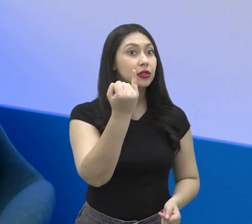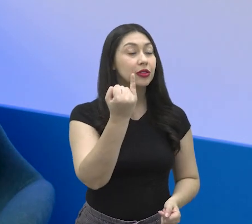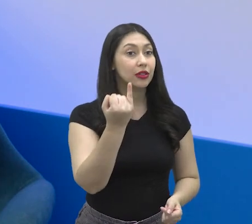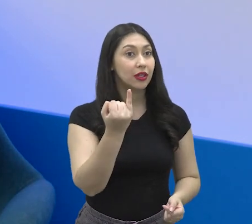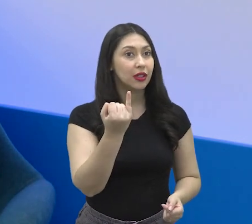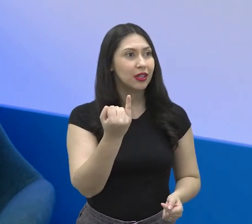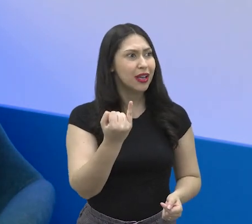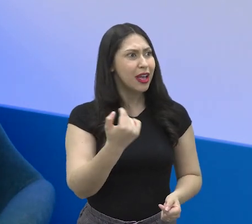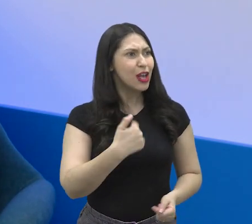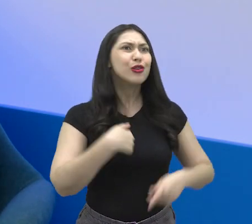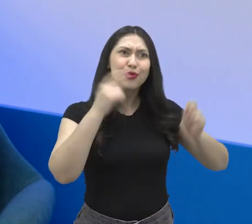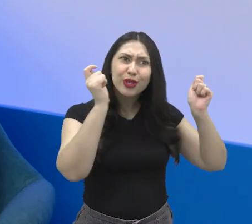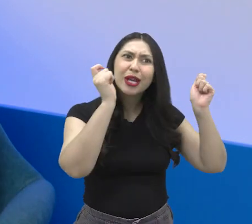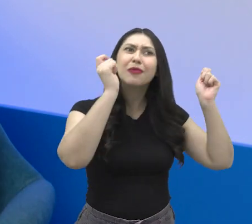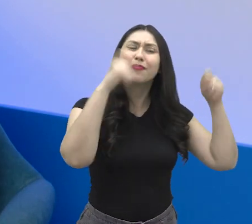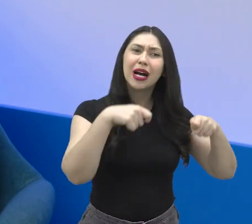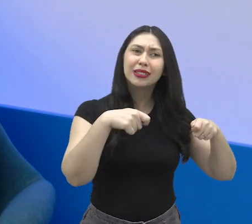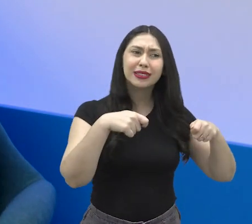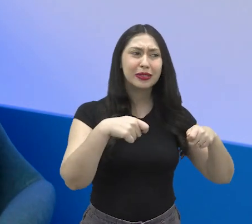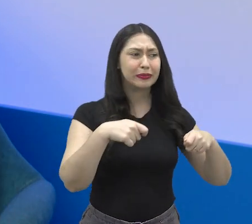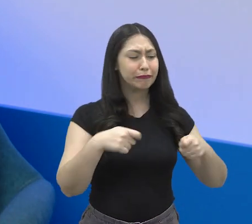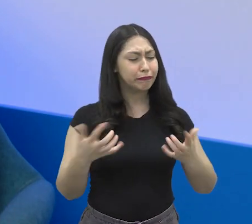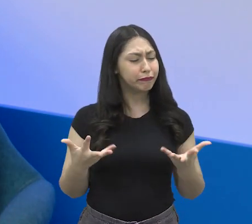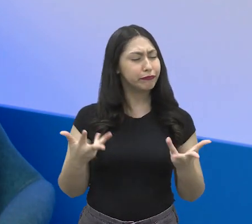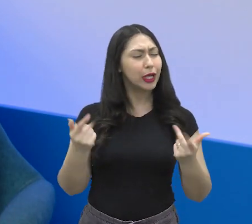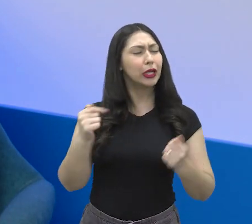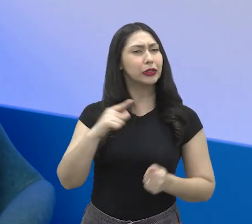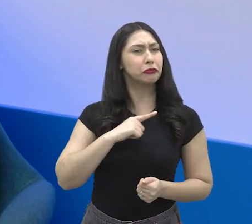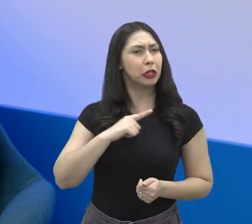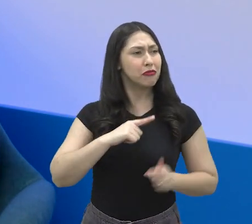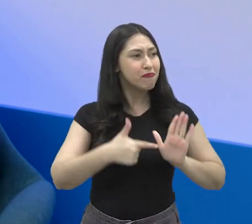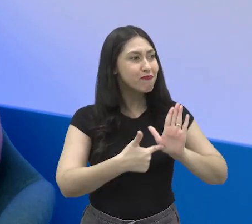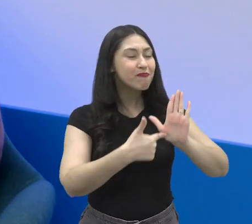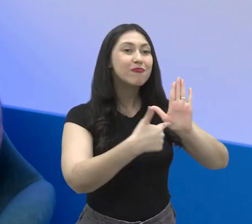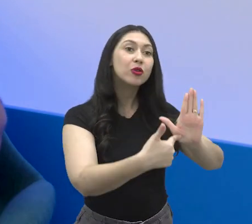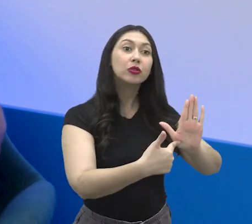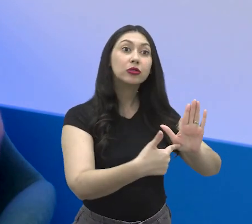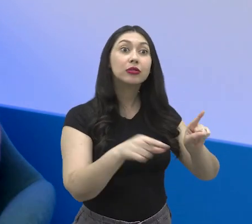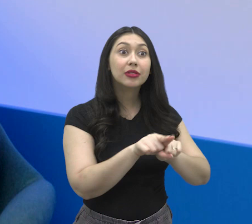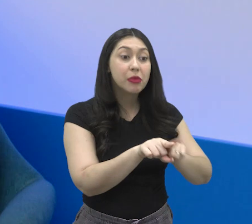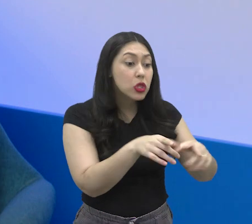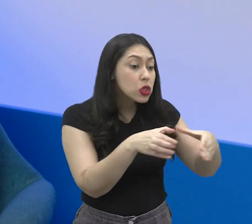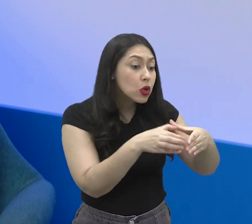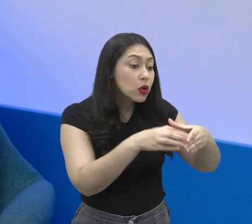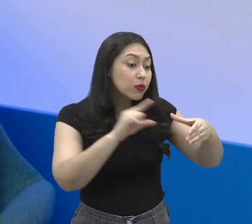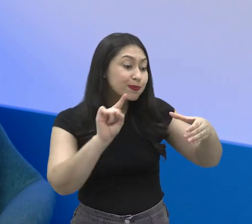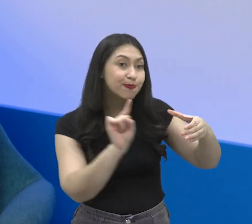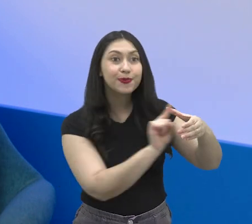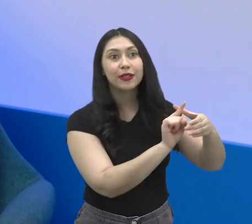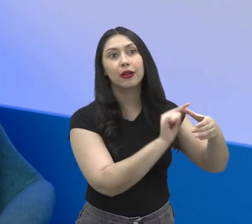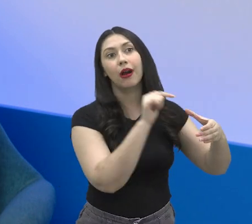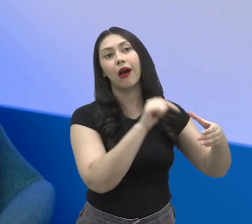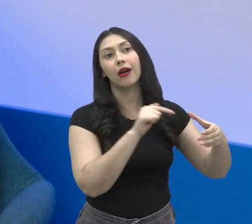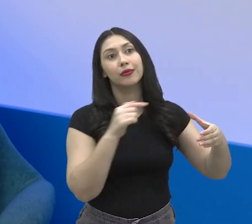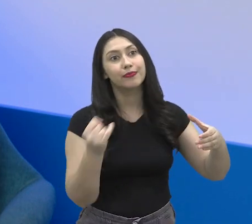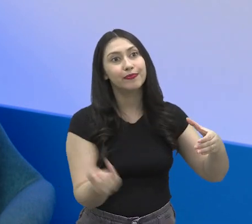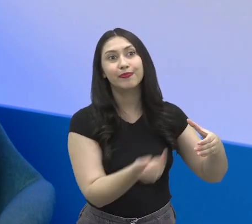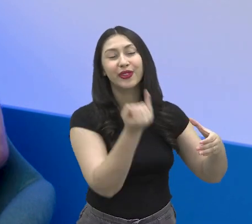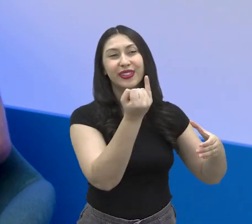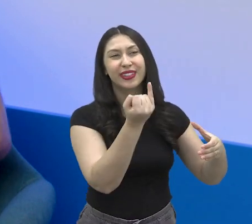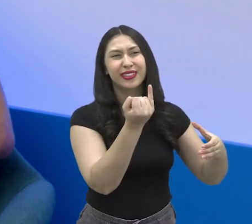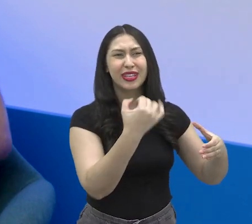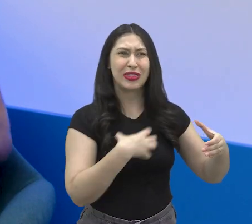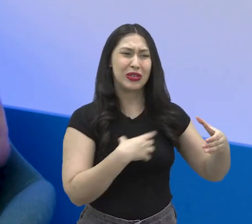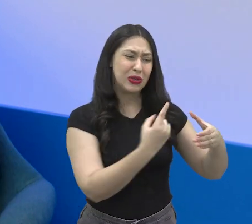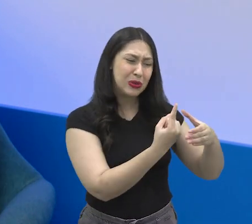Você demonstrar aquilo que você consegue fazer com uma certa habilidade, você fazer parte de um grupo, eu acho que isso é bastante importante. É